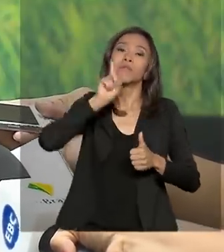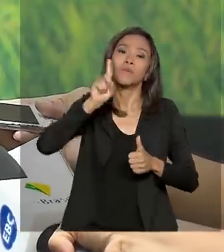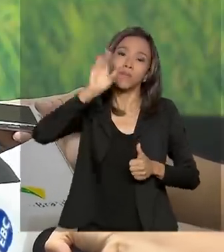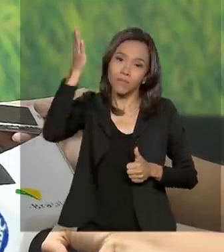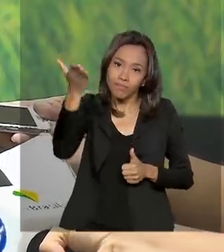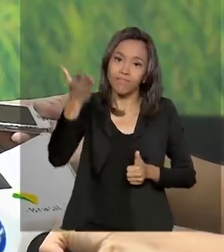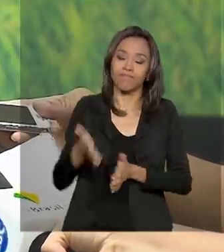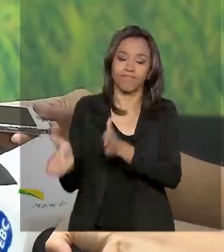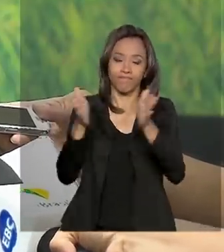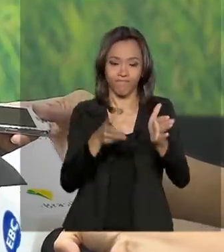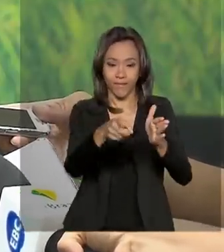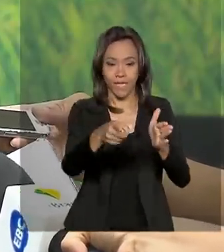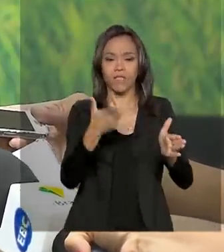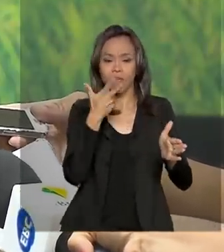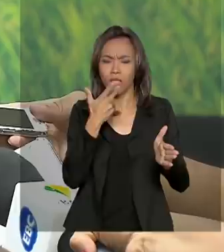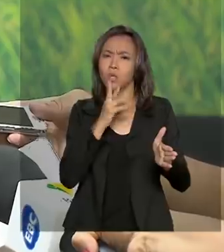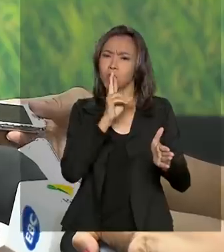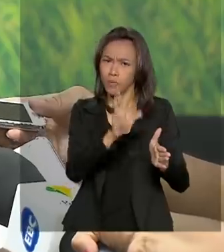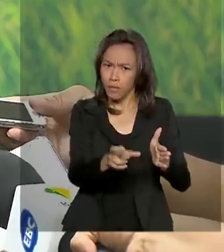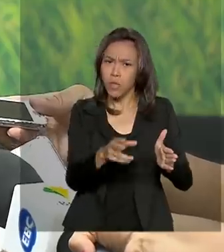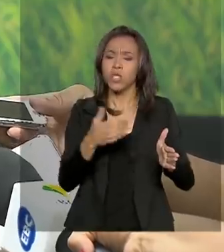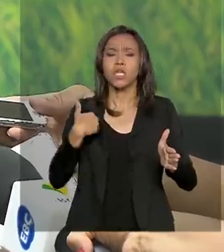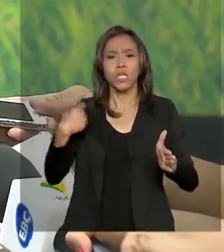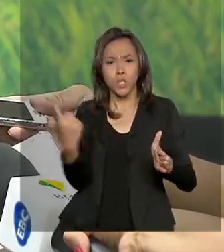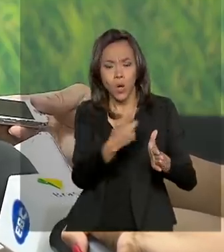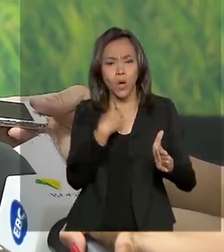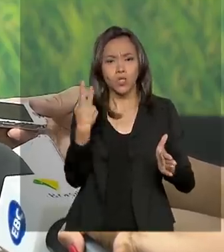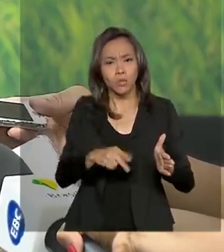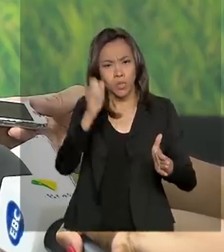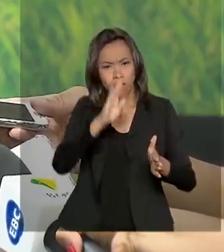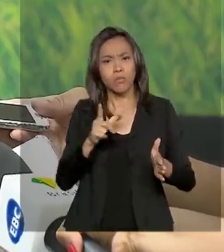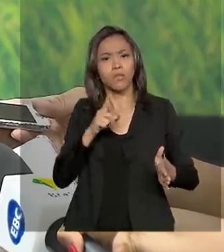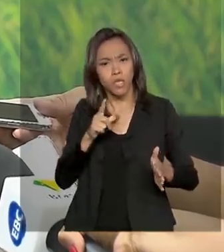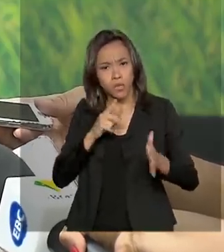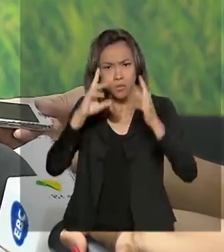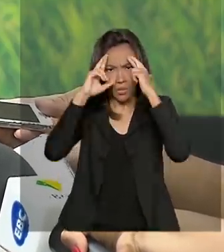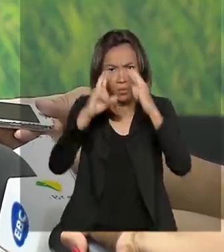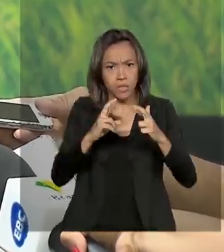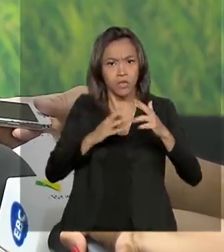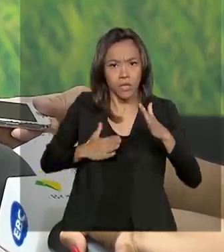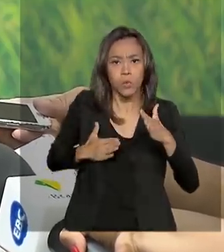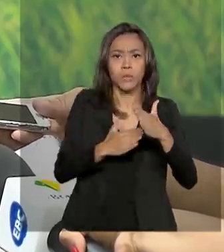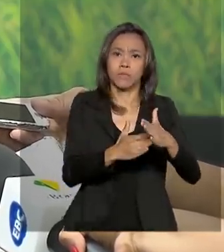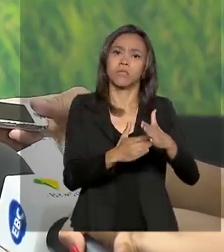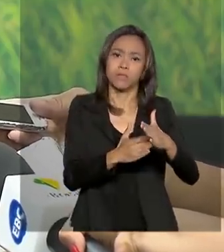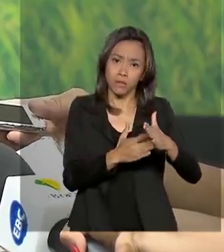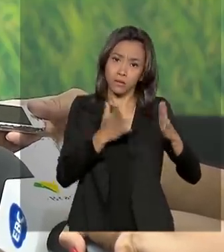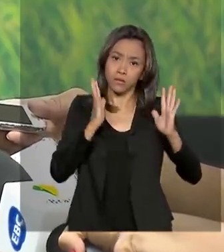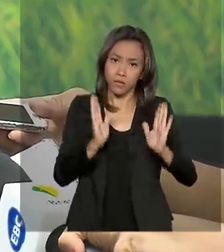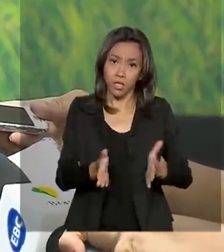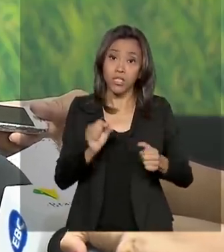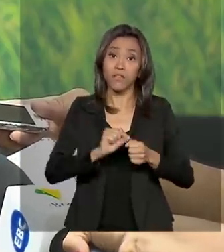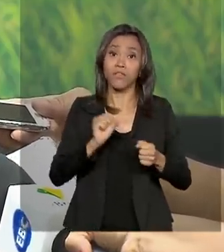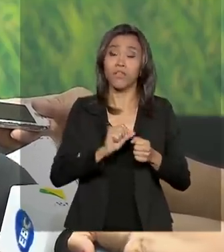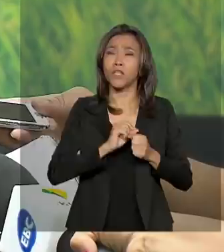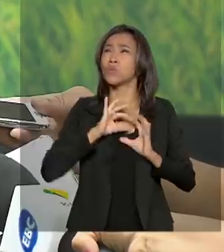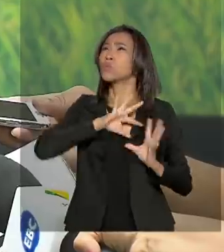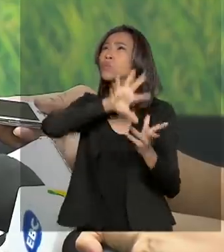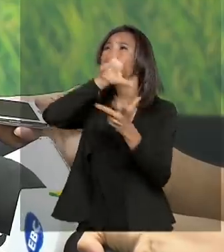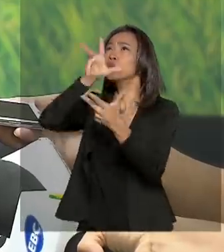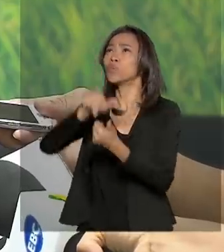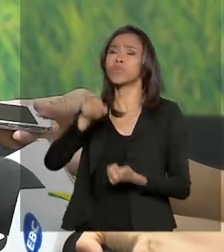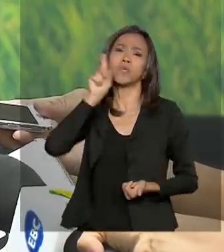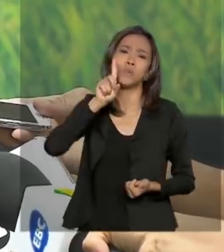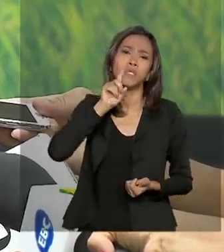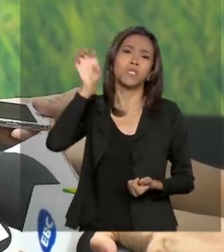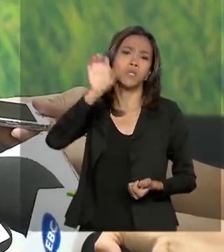apresentam dentro dos limites internacionais dentro do que você tem sido realizado no mundo inteiro os estados unidos europeia